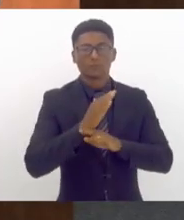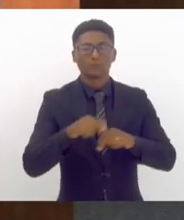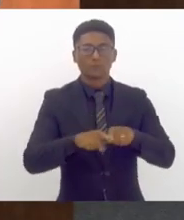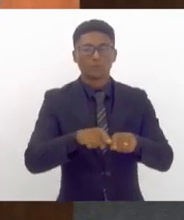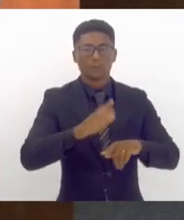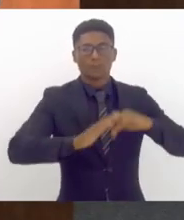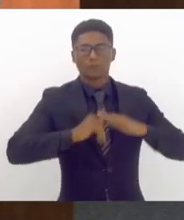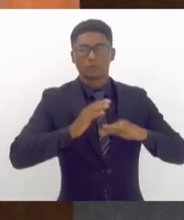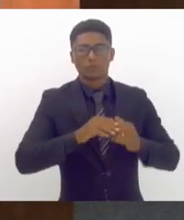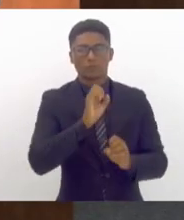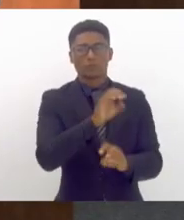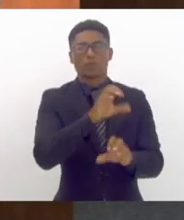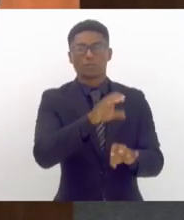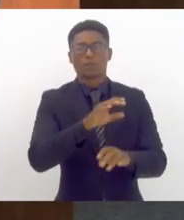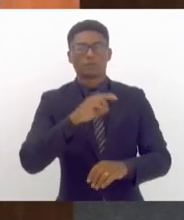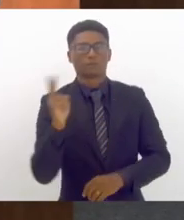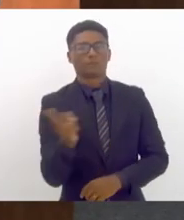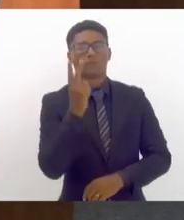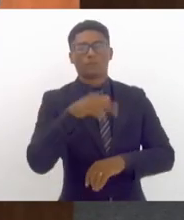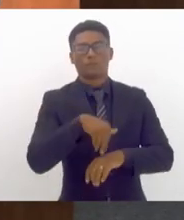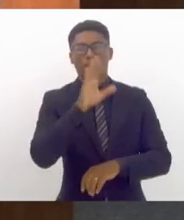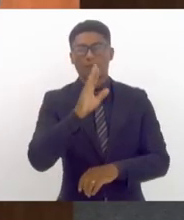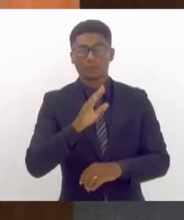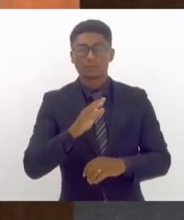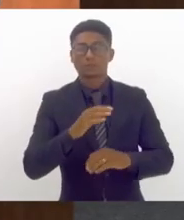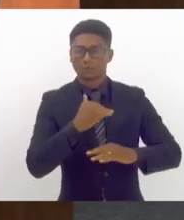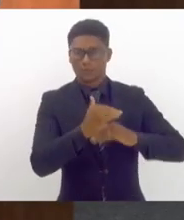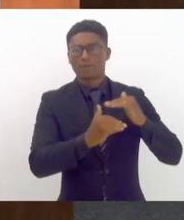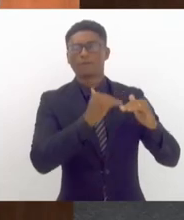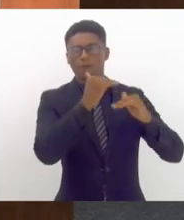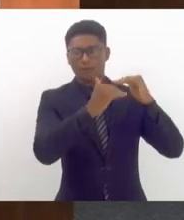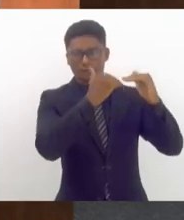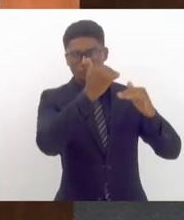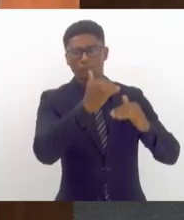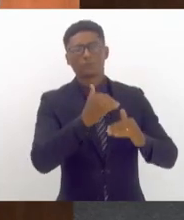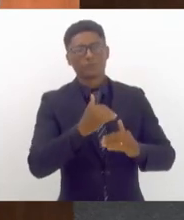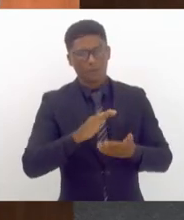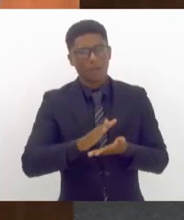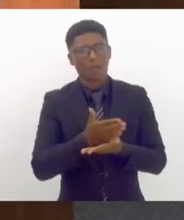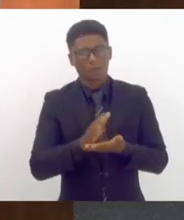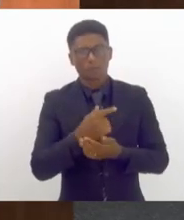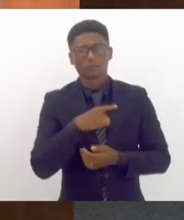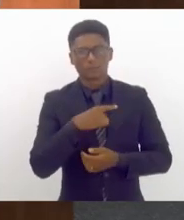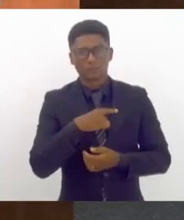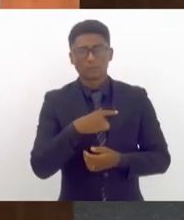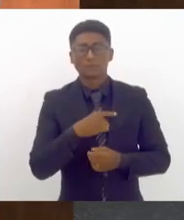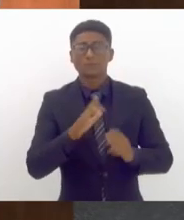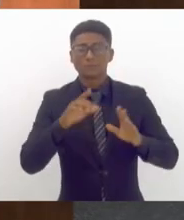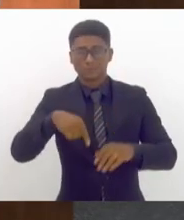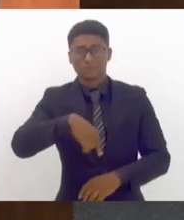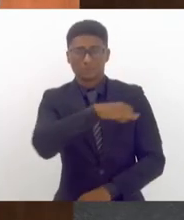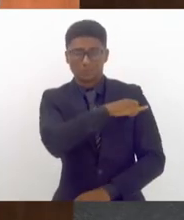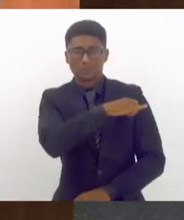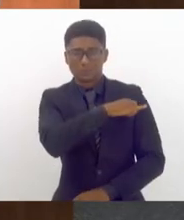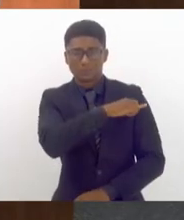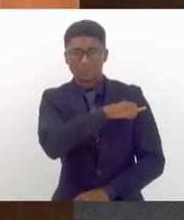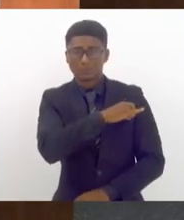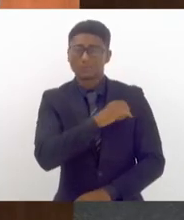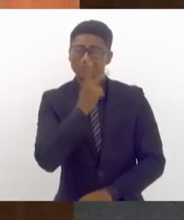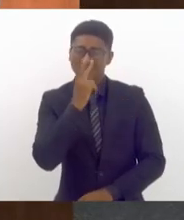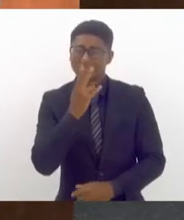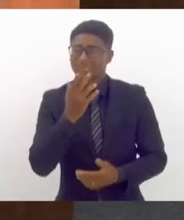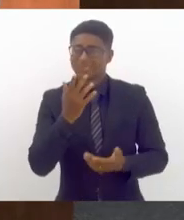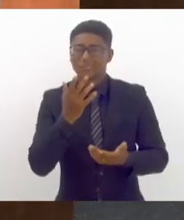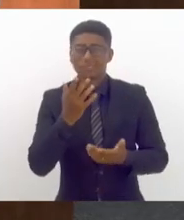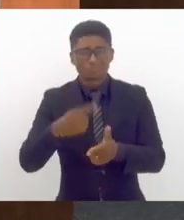educação. A gente teve pequenos avanços, mas ainda se encontra num lugar no estado do Rio de Janeiro que é